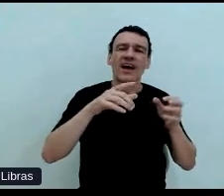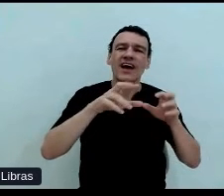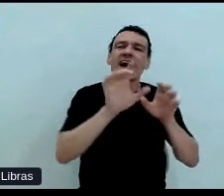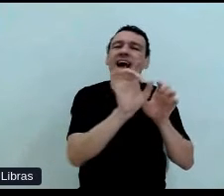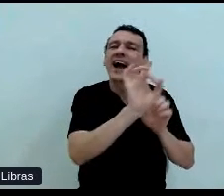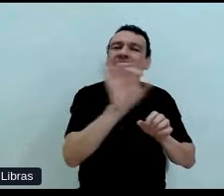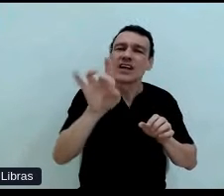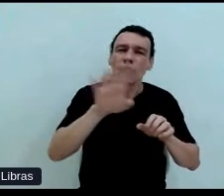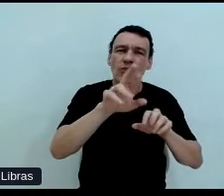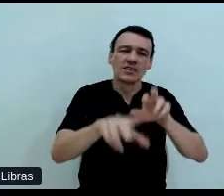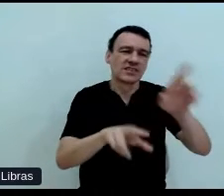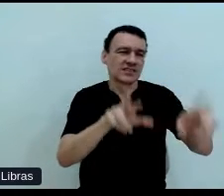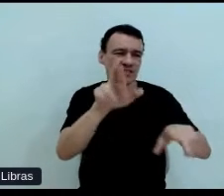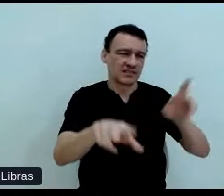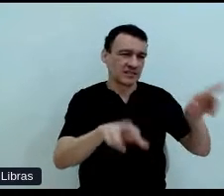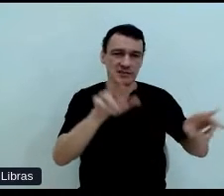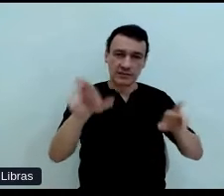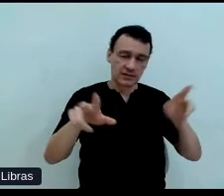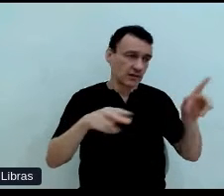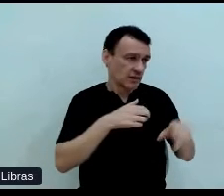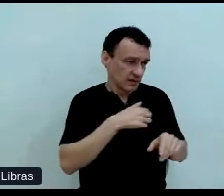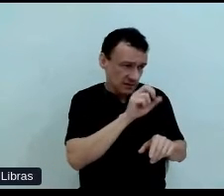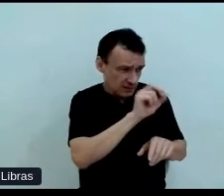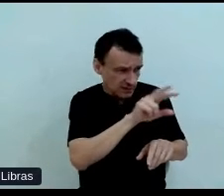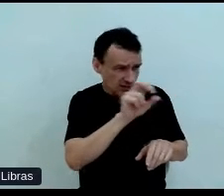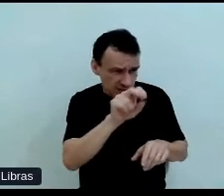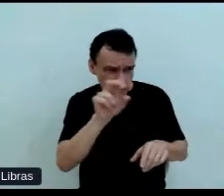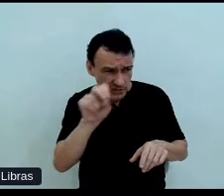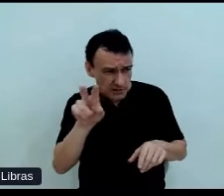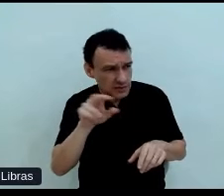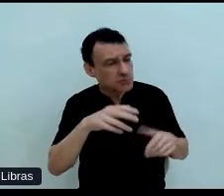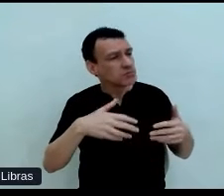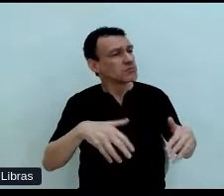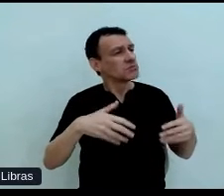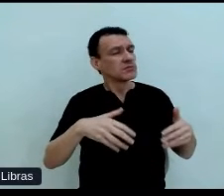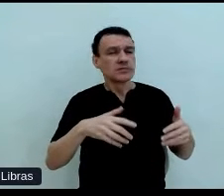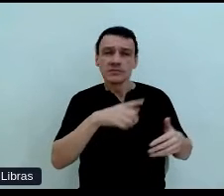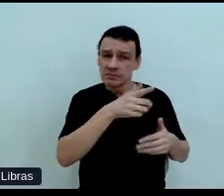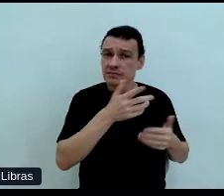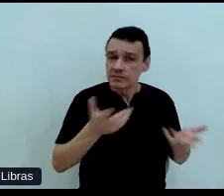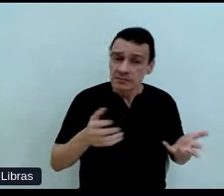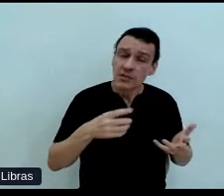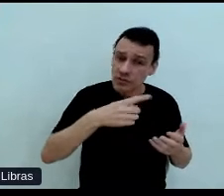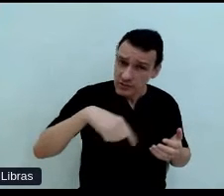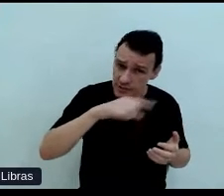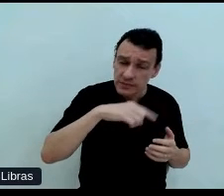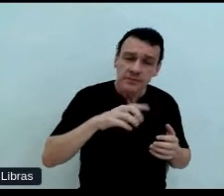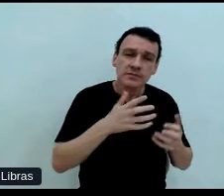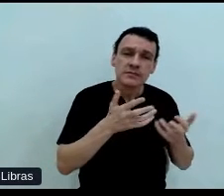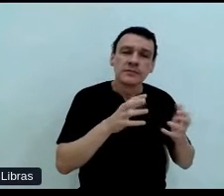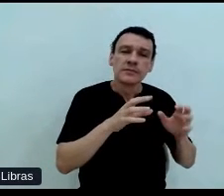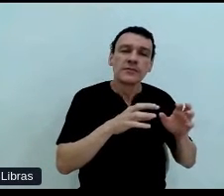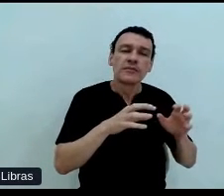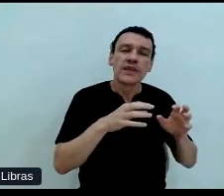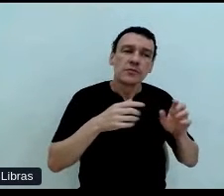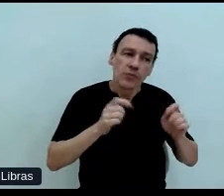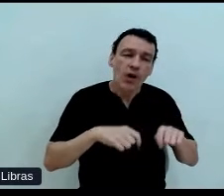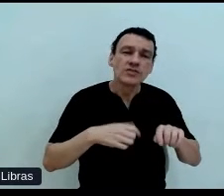diferente e que de fato a gente consegue trazer um pouquinho da nossa empatia